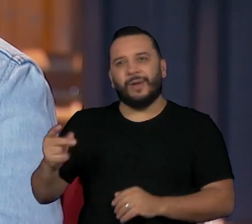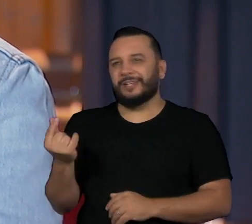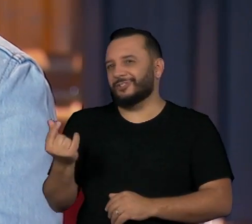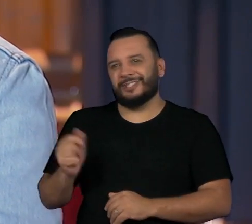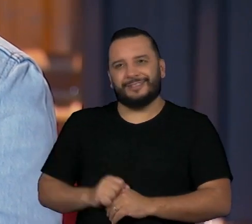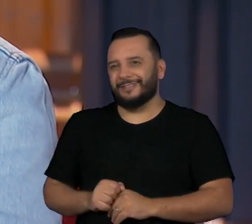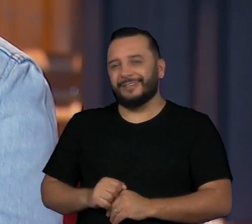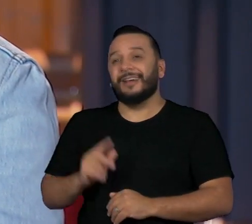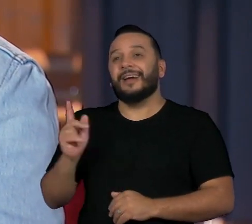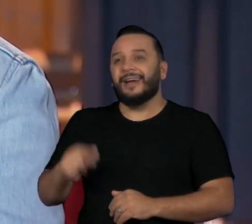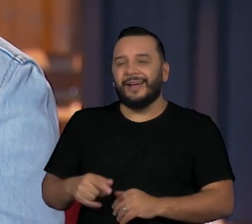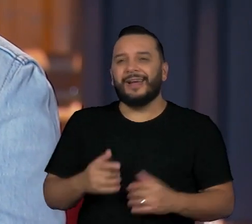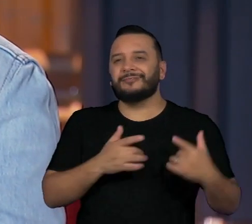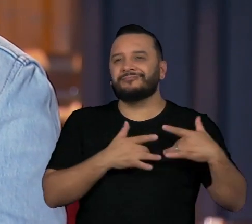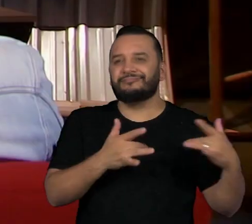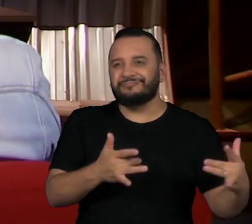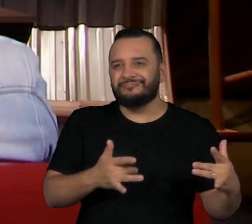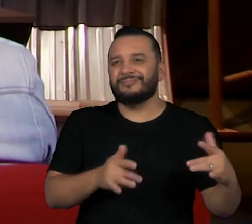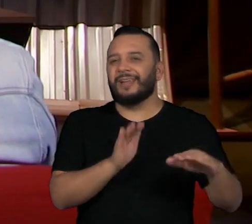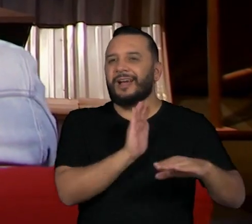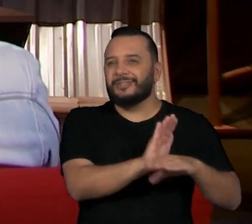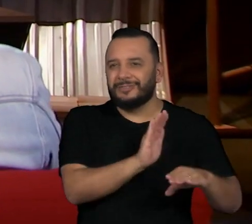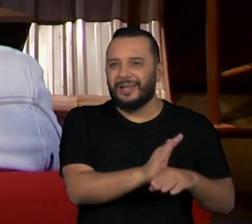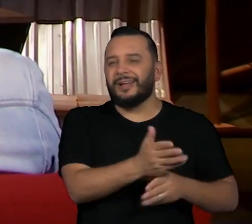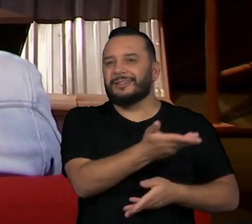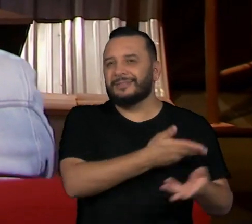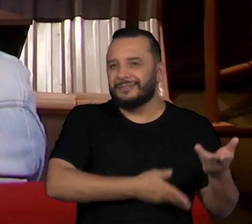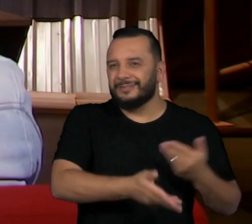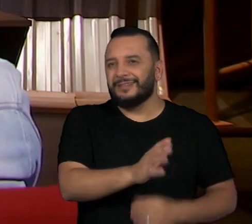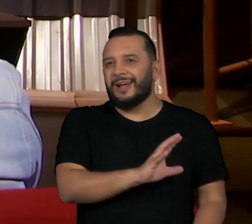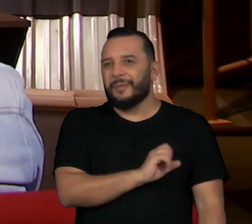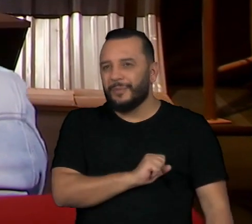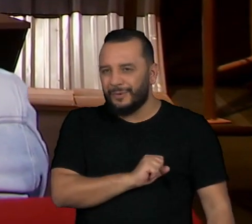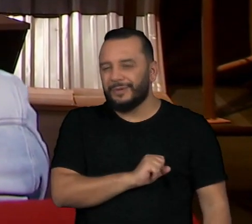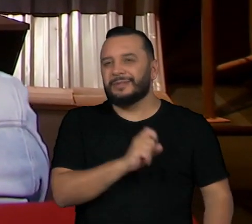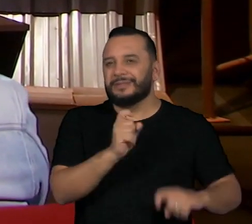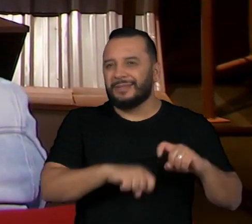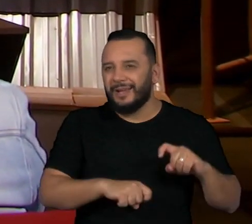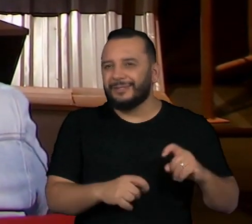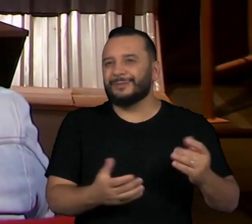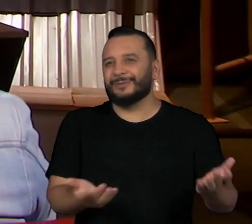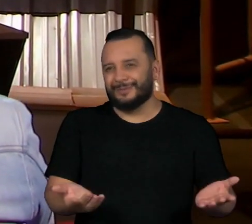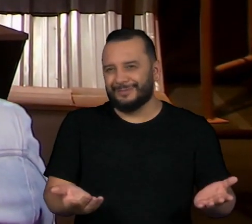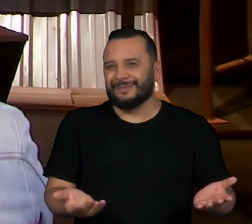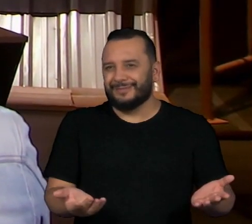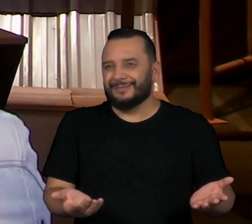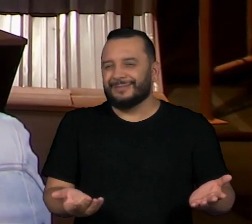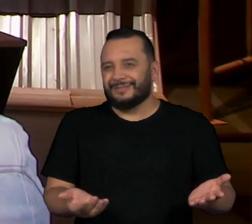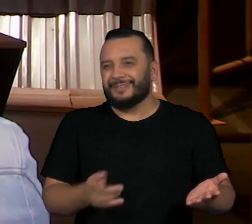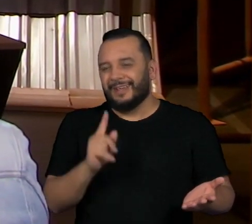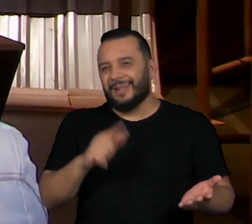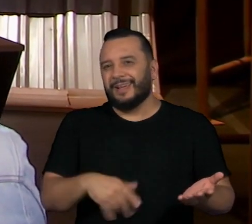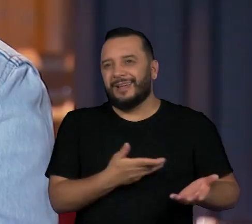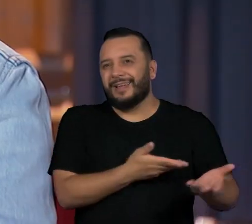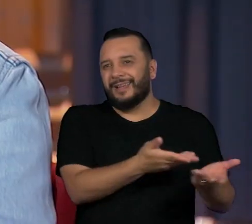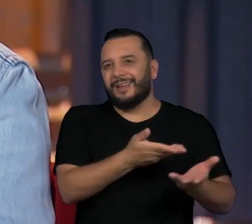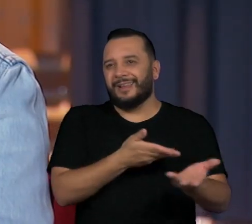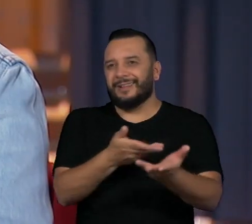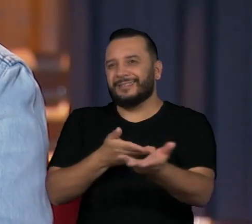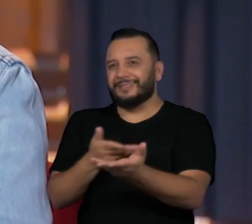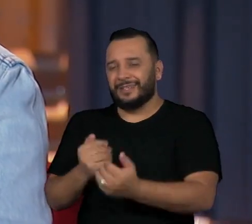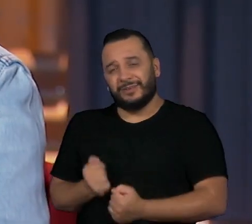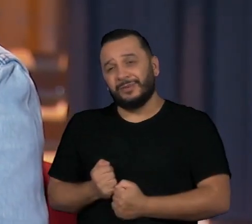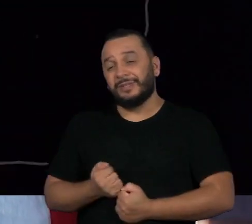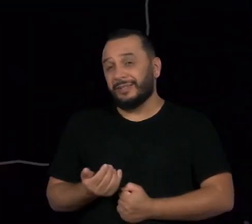mercadorias, elas envolvem, na verdade, partilha, compaixão, amor, sexo. Outro tipo de relação, coisas que, na verdade,